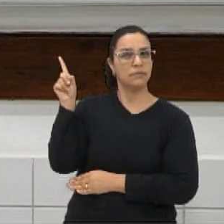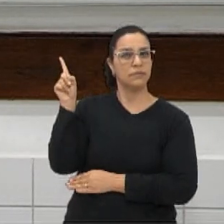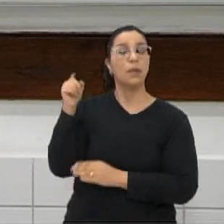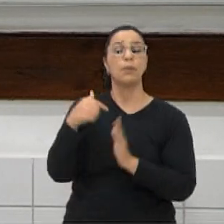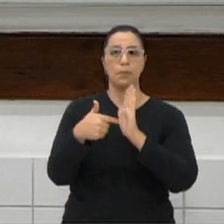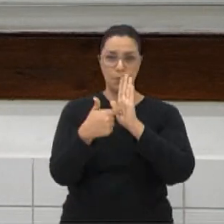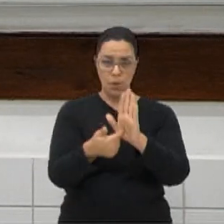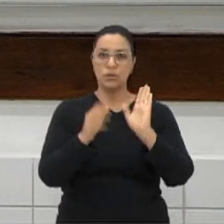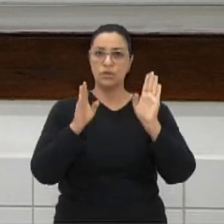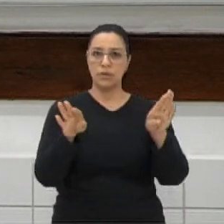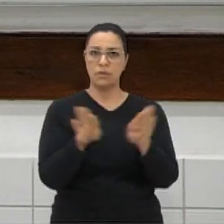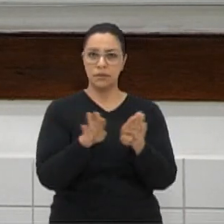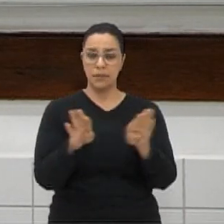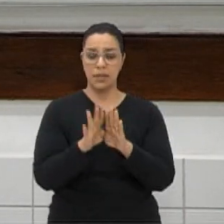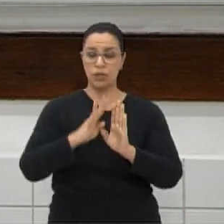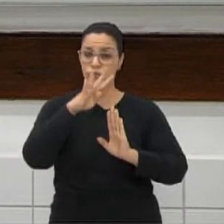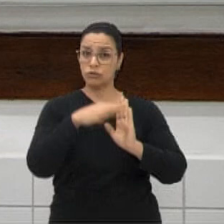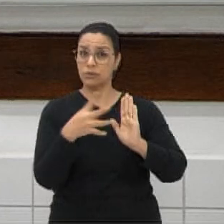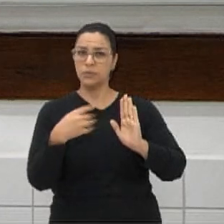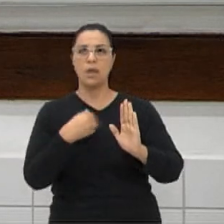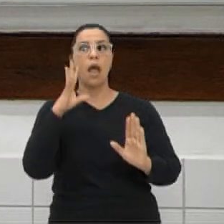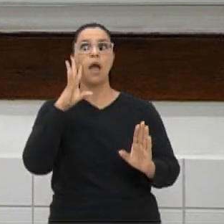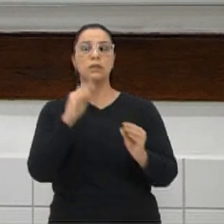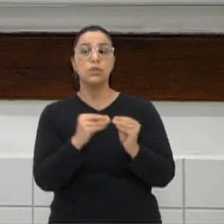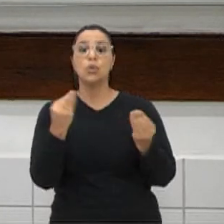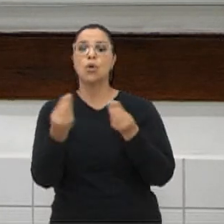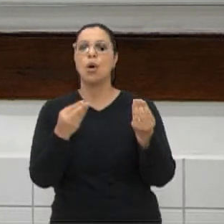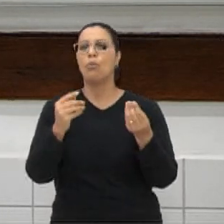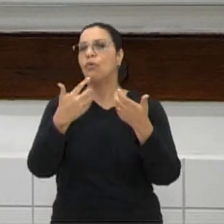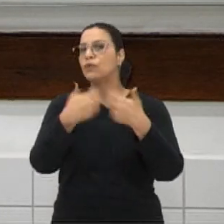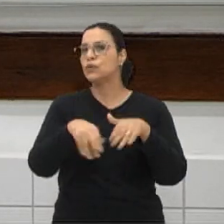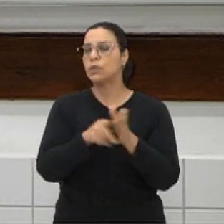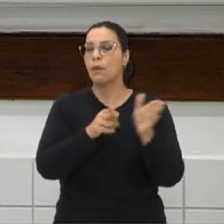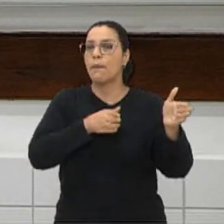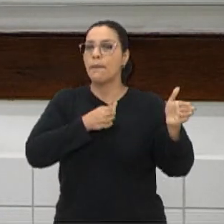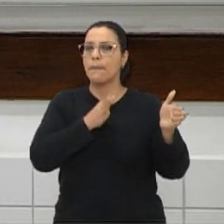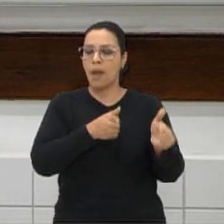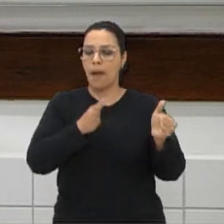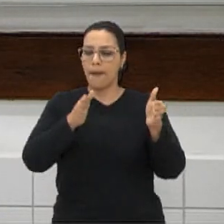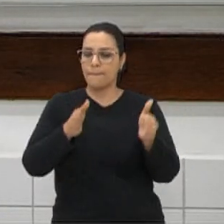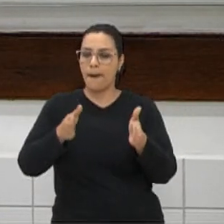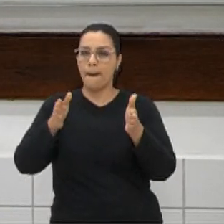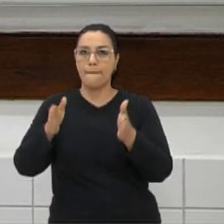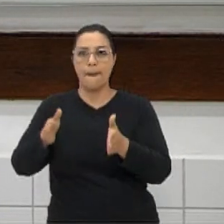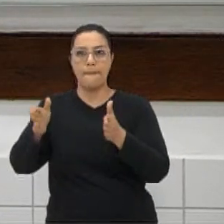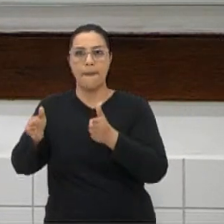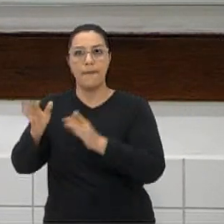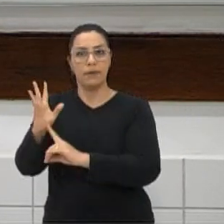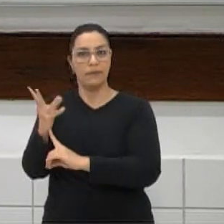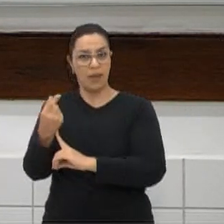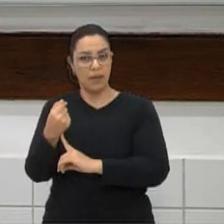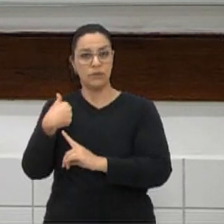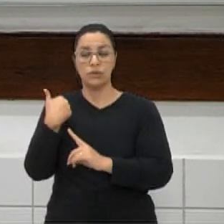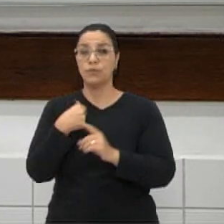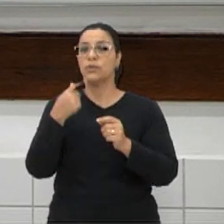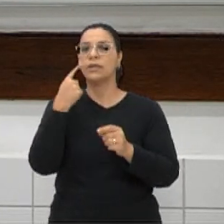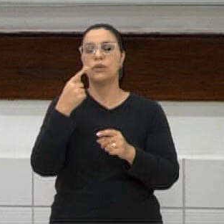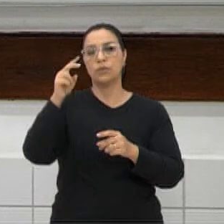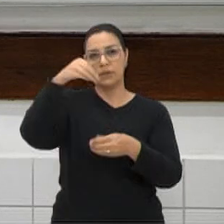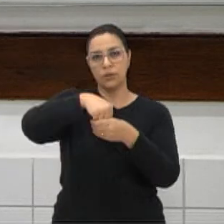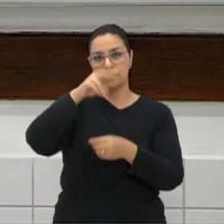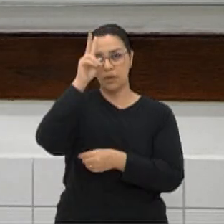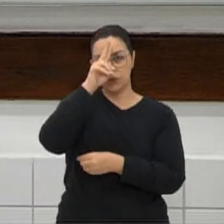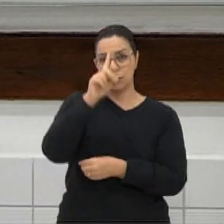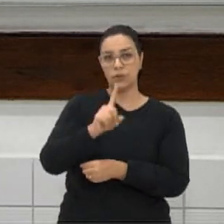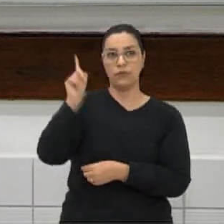aqui, esse esquema, para a gente entender como era que a determinadas categorias que nós estamos vendo, elas são posicionadas na história da